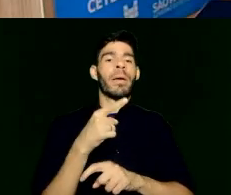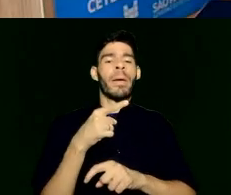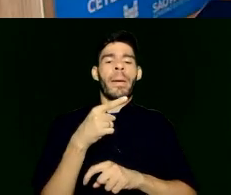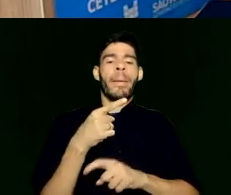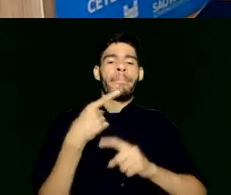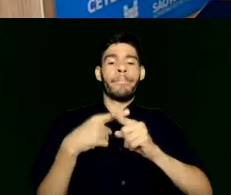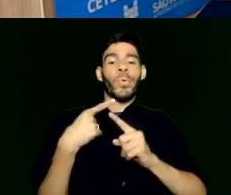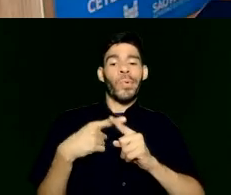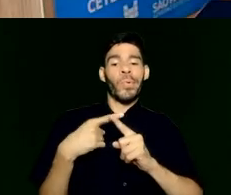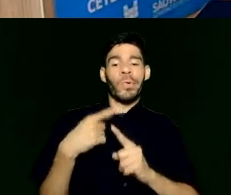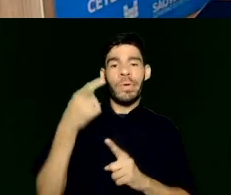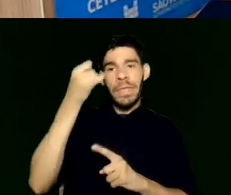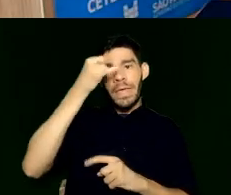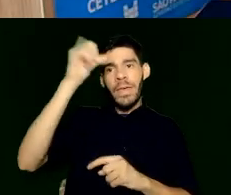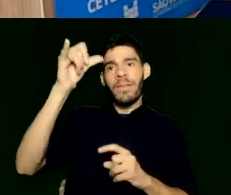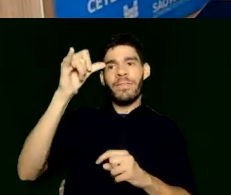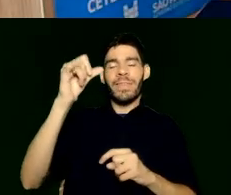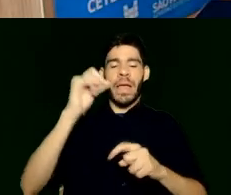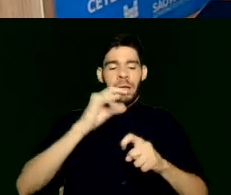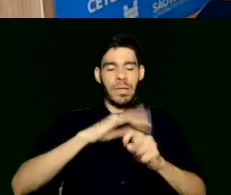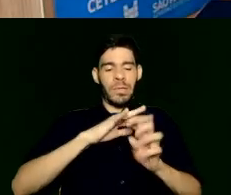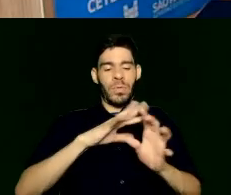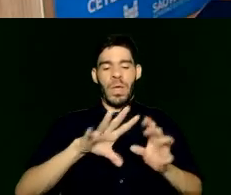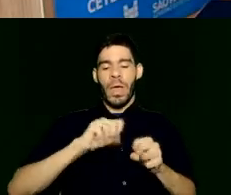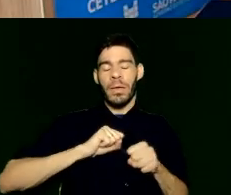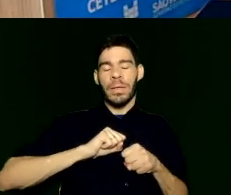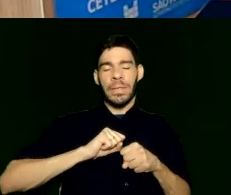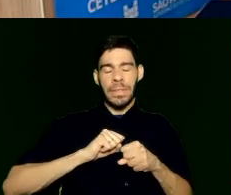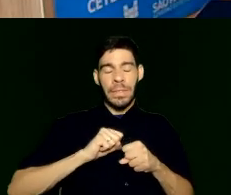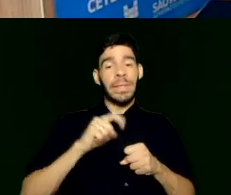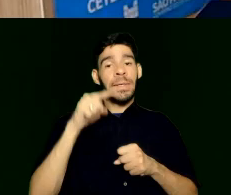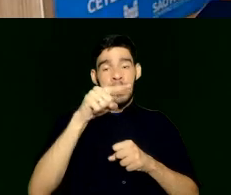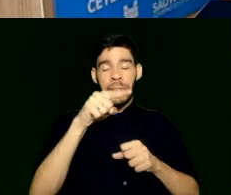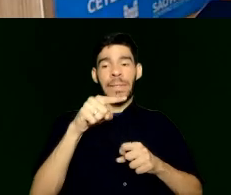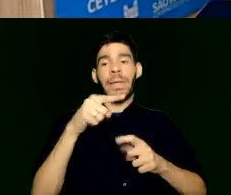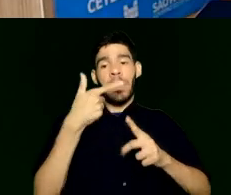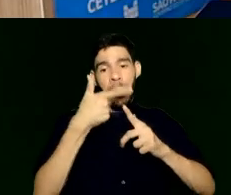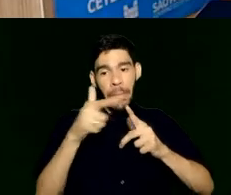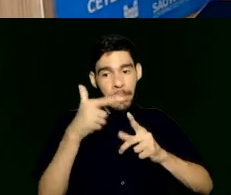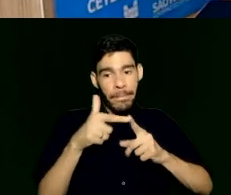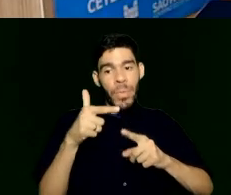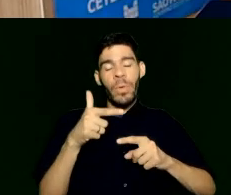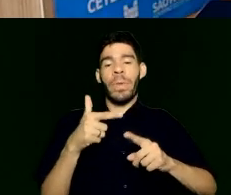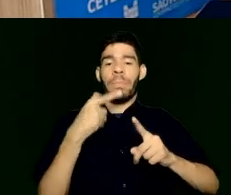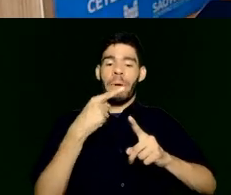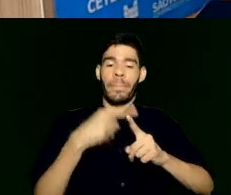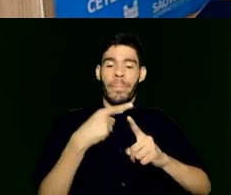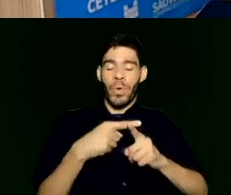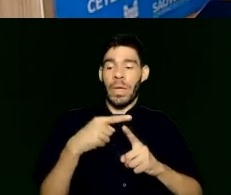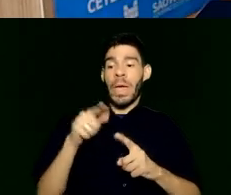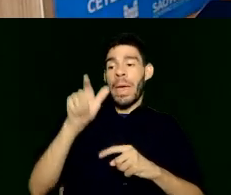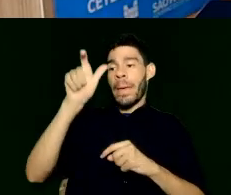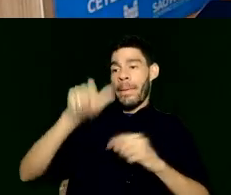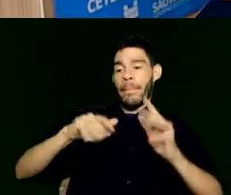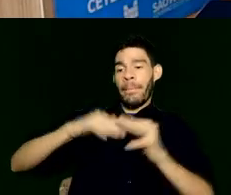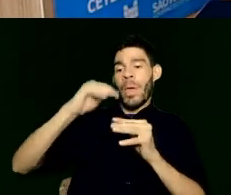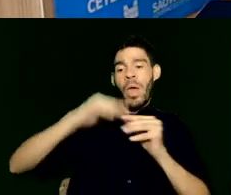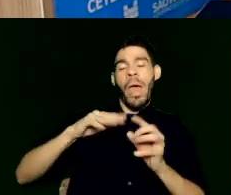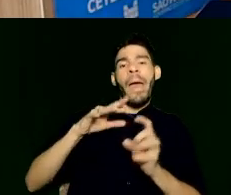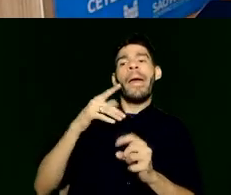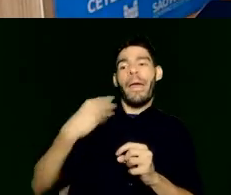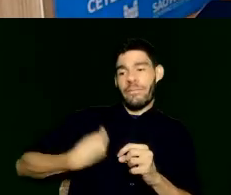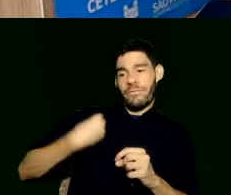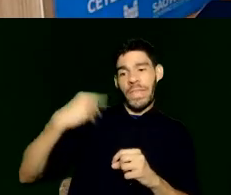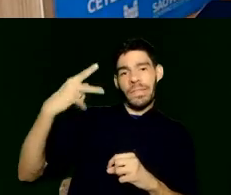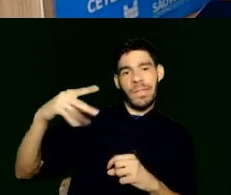seletiva, justamente para não haver risco de contágio. E isso tem consequências práticas, já que os catadores vivem desses